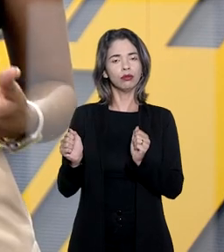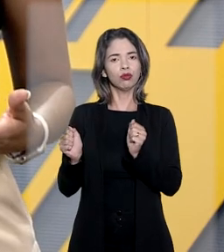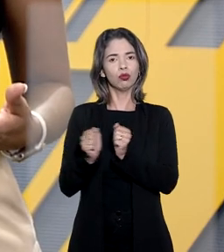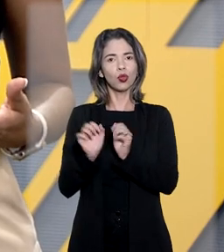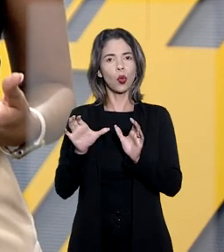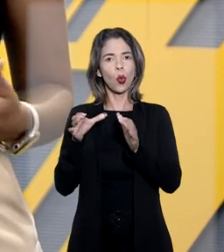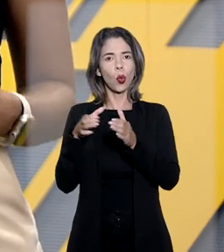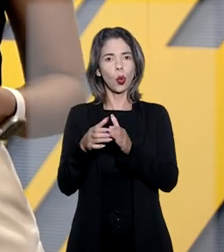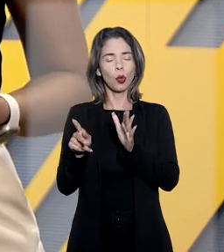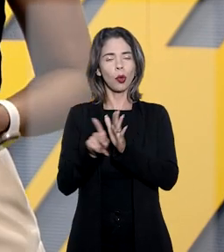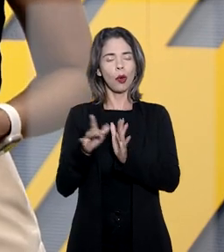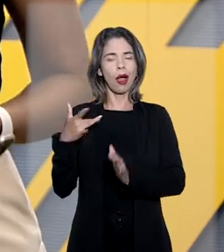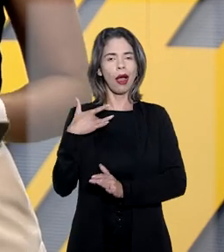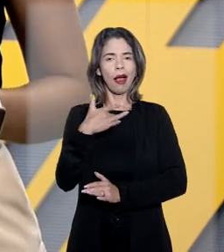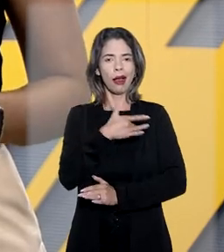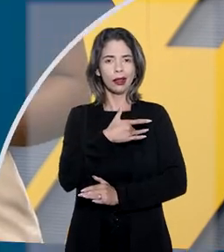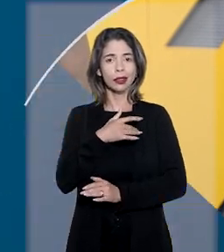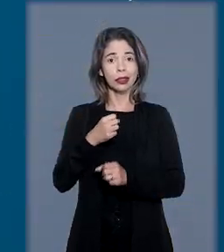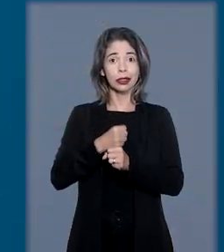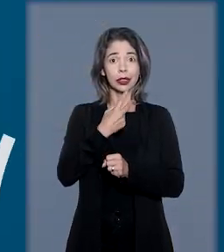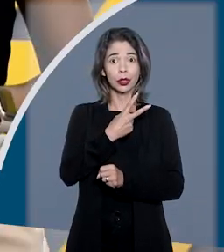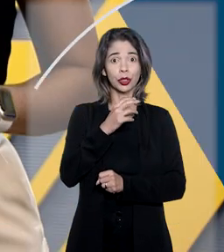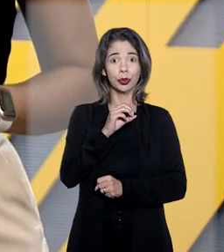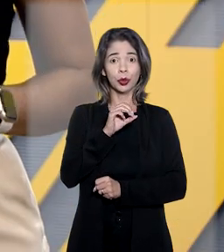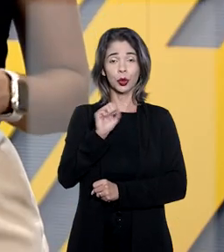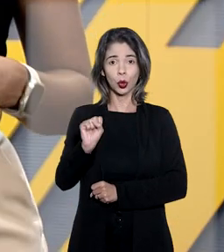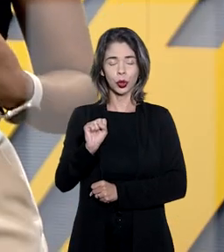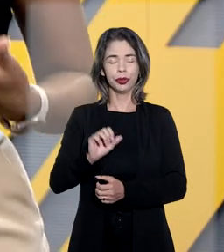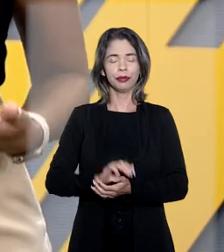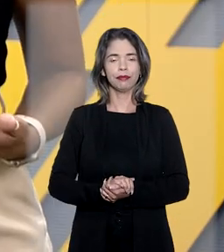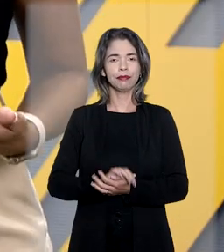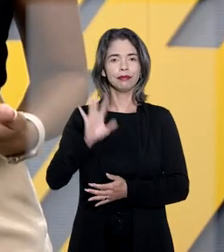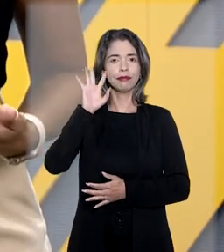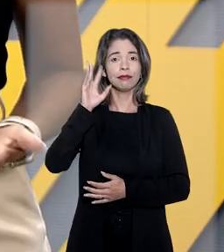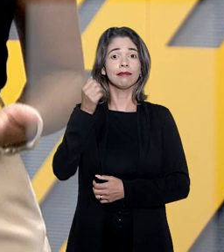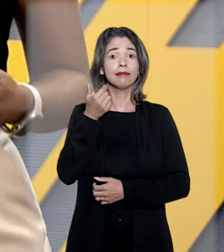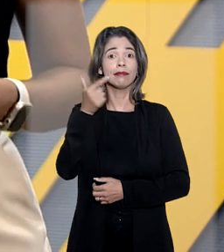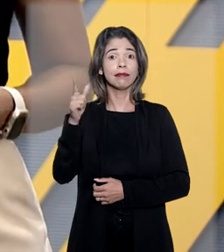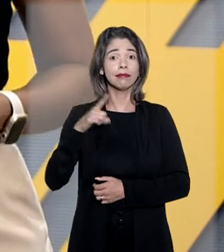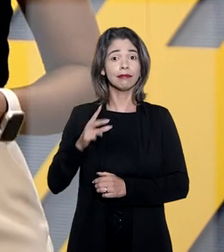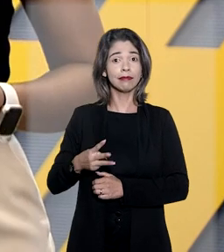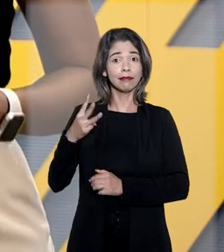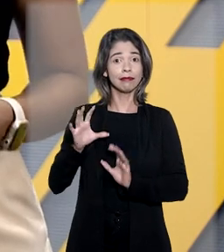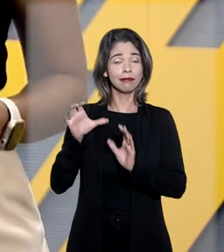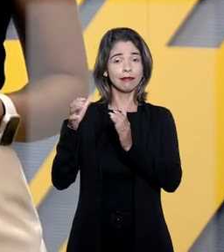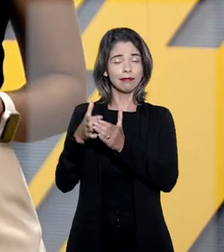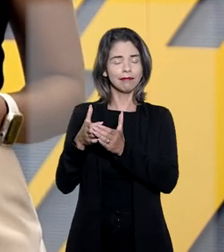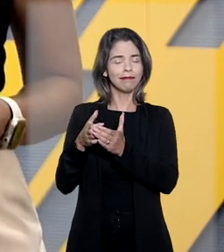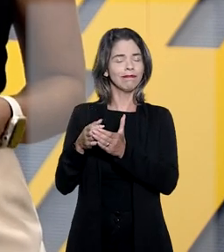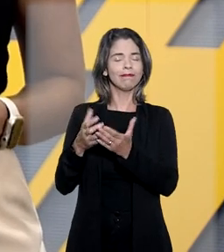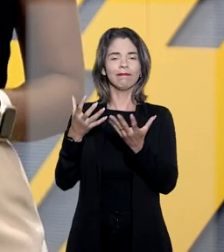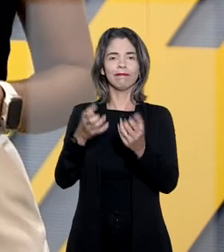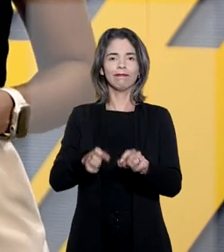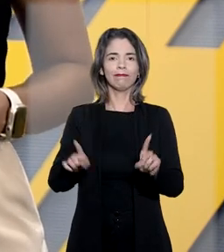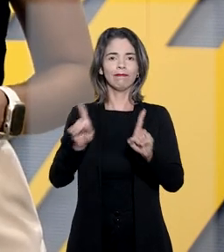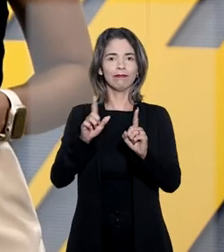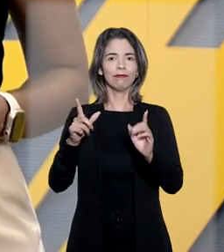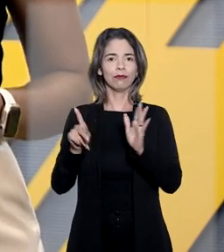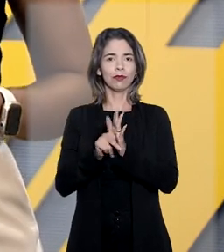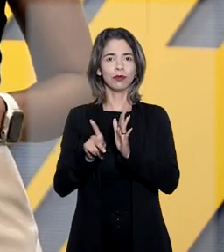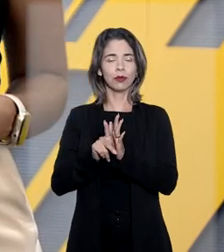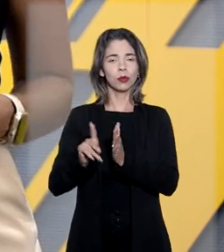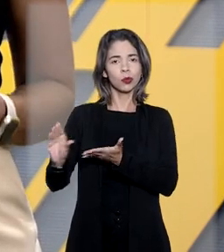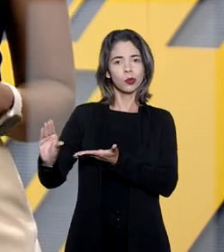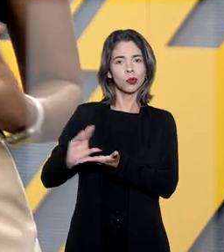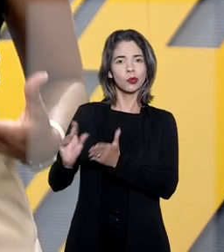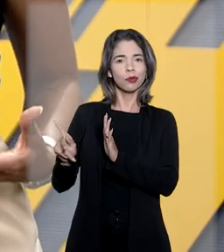empresa inativa desde 2008. E em outra decisão, a terceira turma considerou incabível a fixação